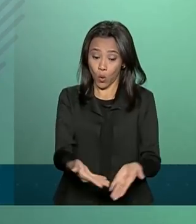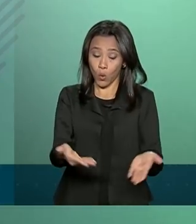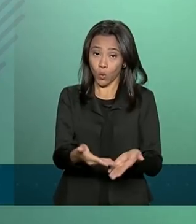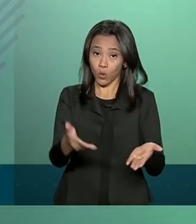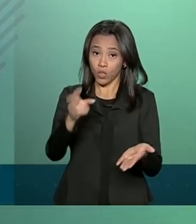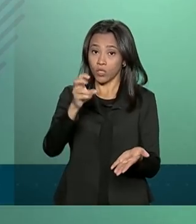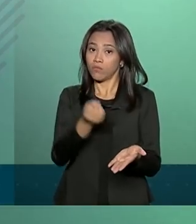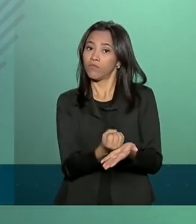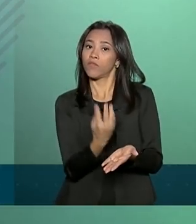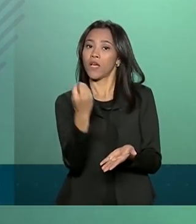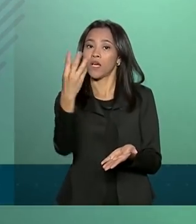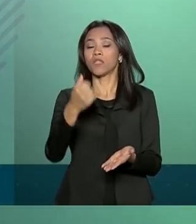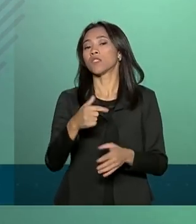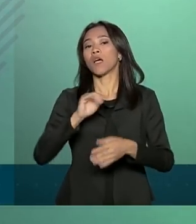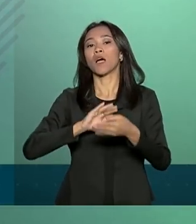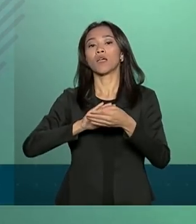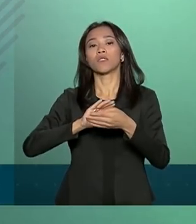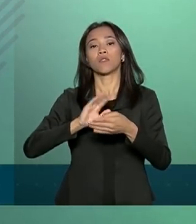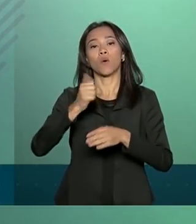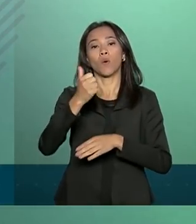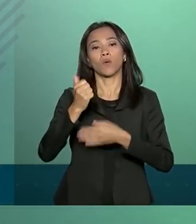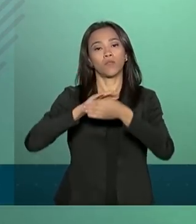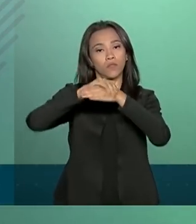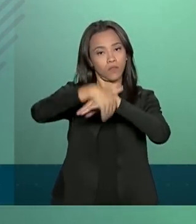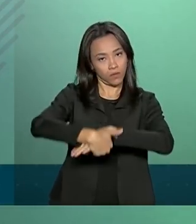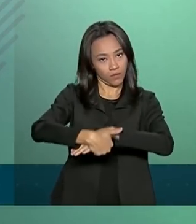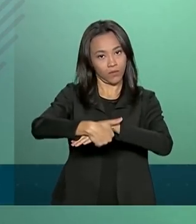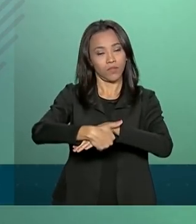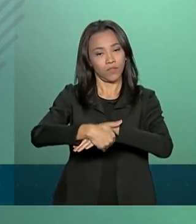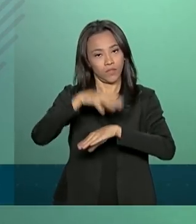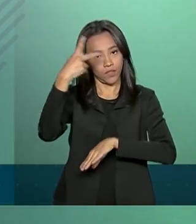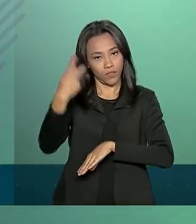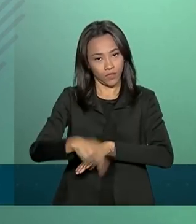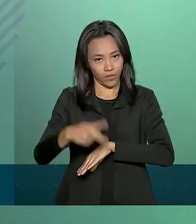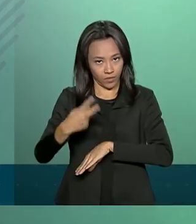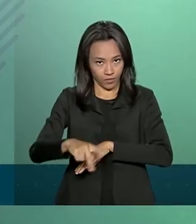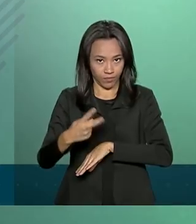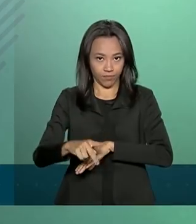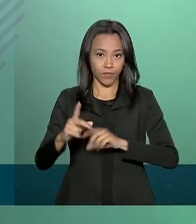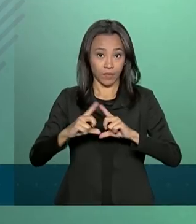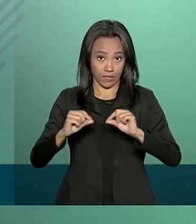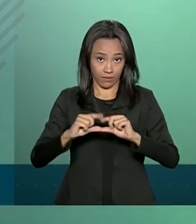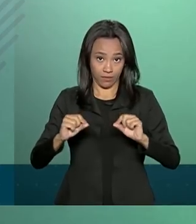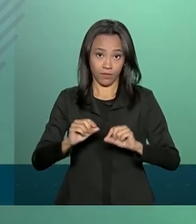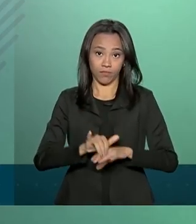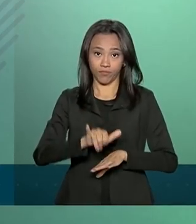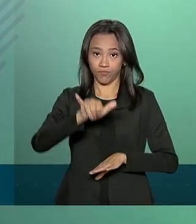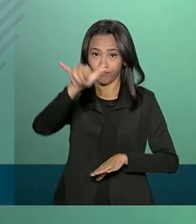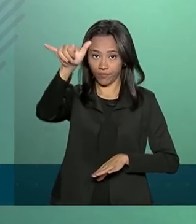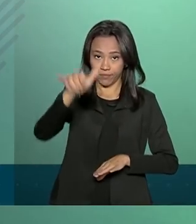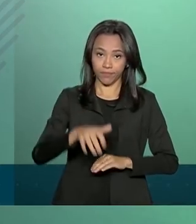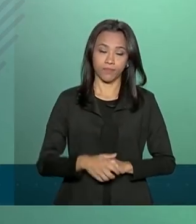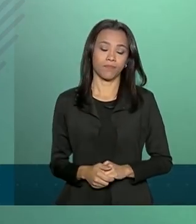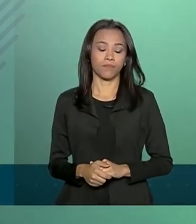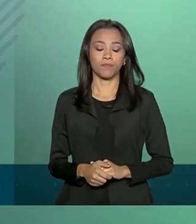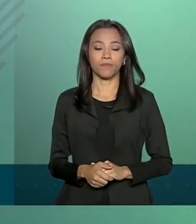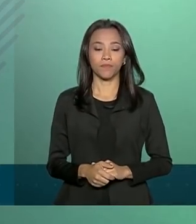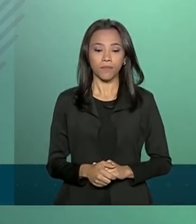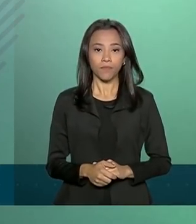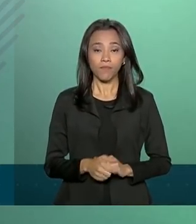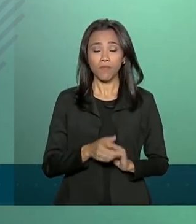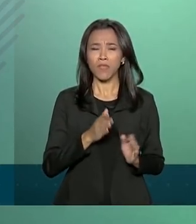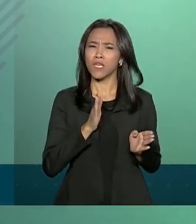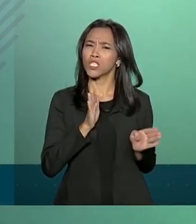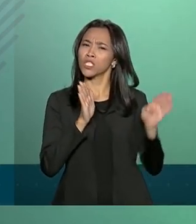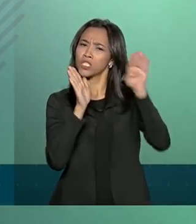23 horas a nossa base é base ela um é previsão de